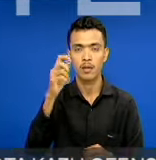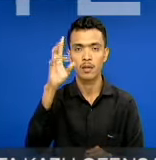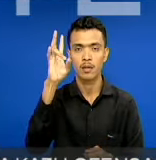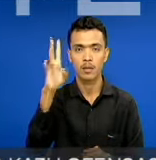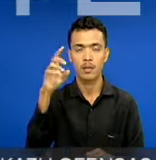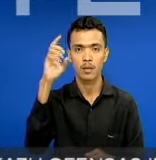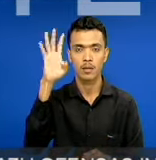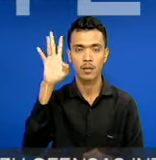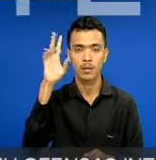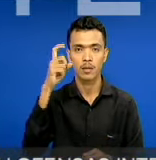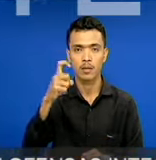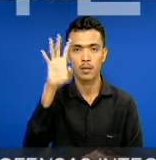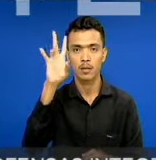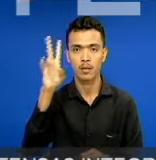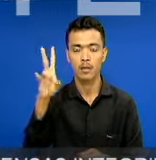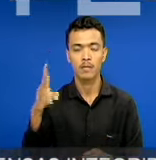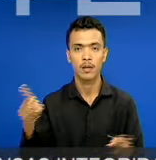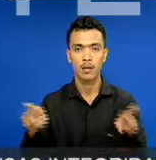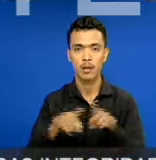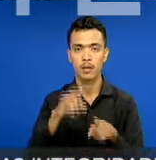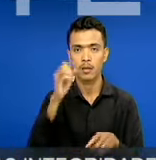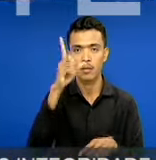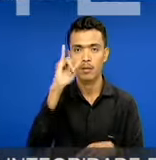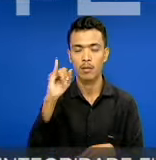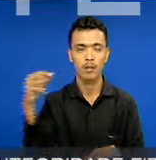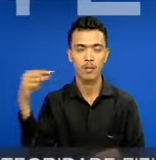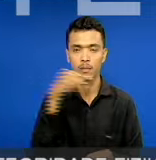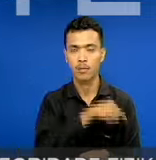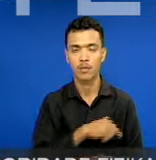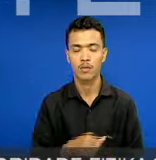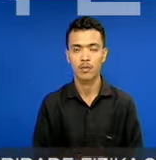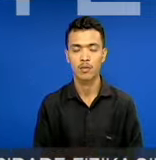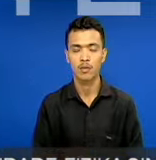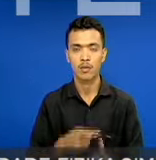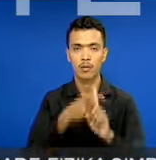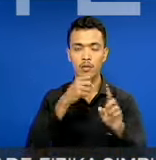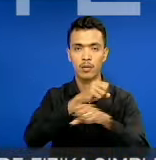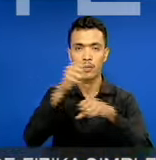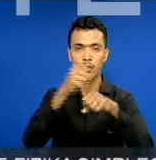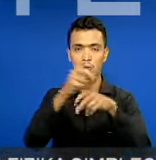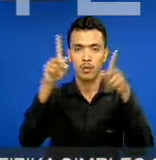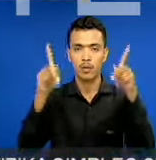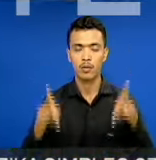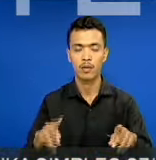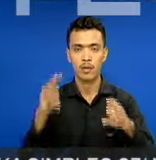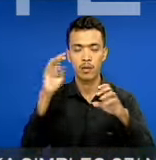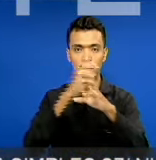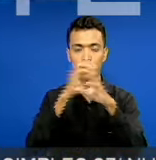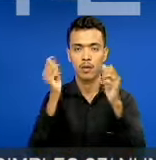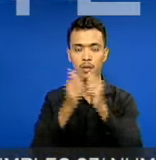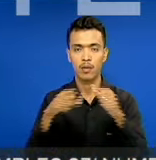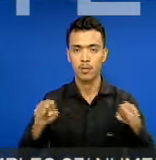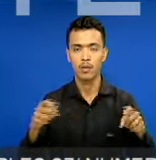40A67, Diskunfia Produtu Falsu. Durante inspeção, husi loja ba material carreta no motor, husi